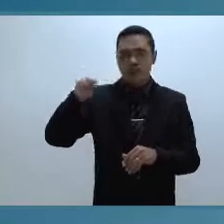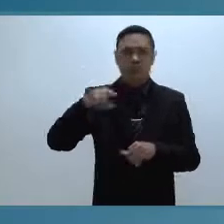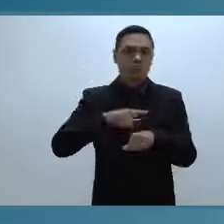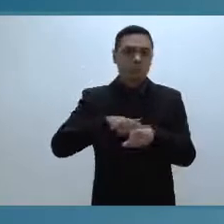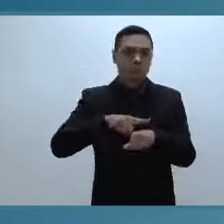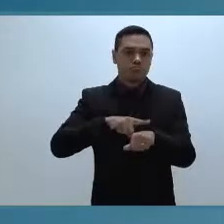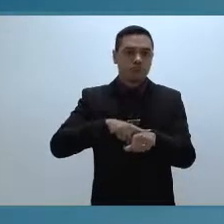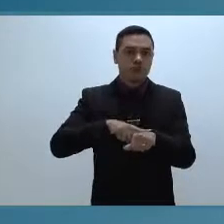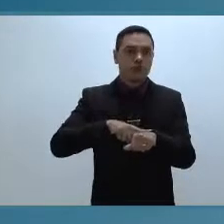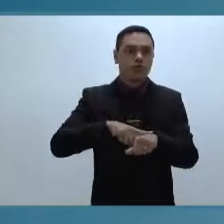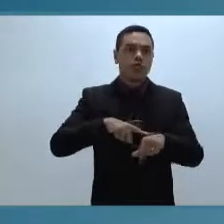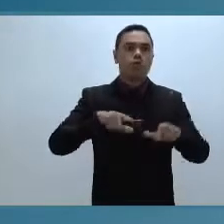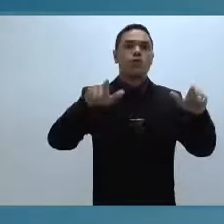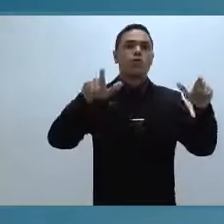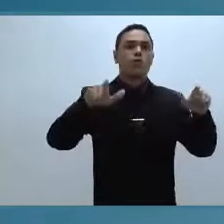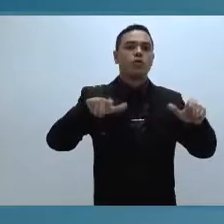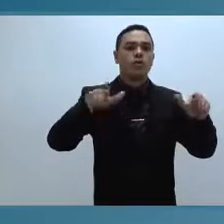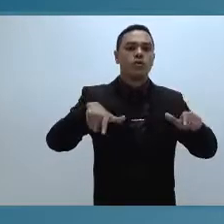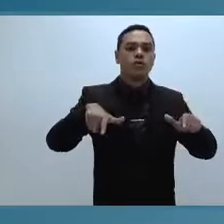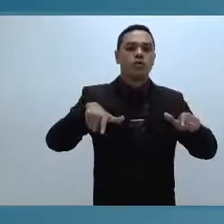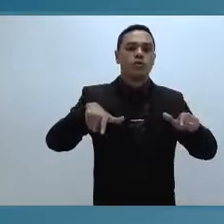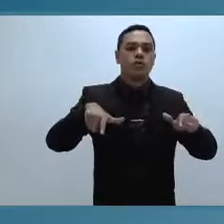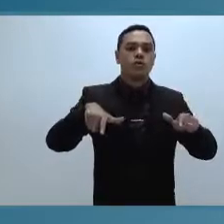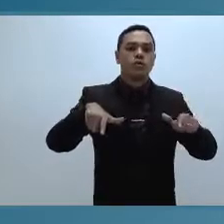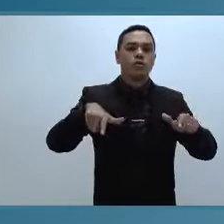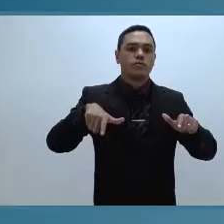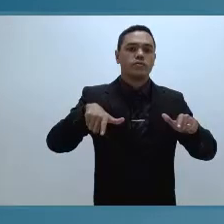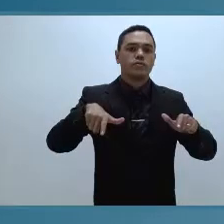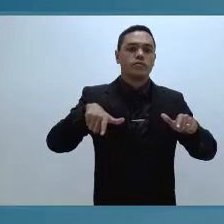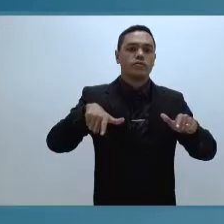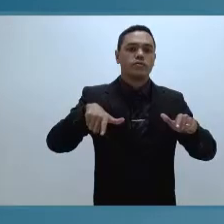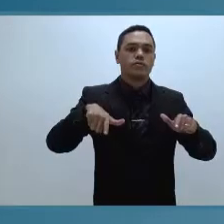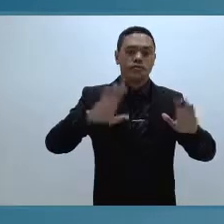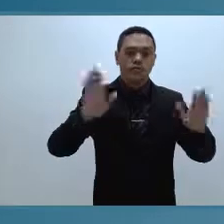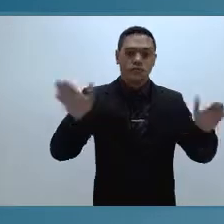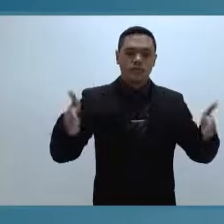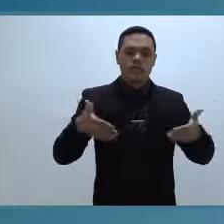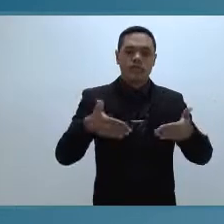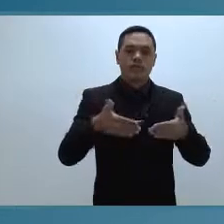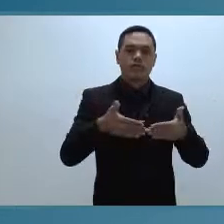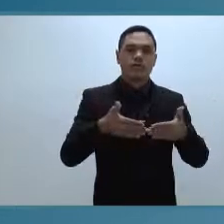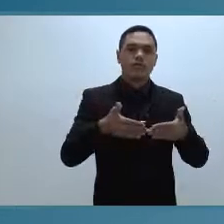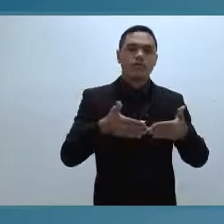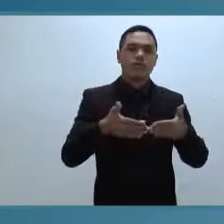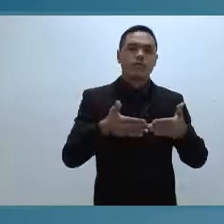Local fornecido. Salão Nobre, Rua Barbosa, terceiro andar.